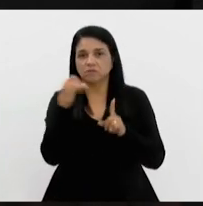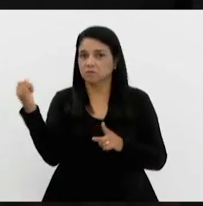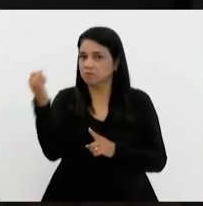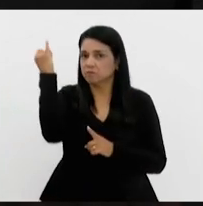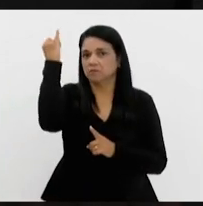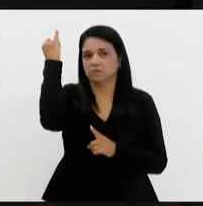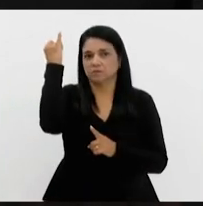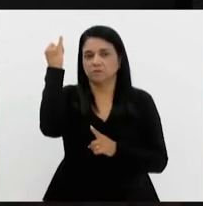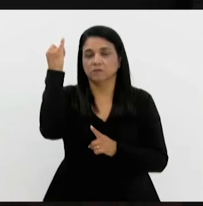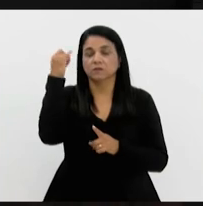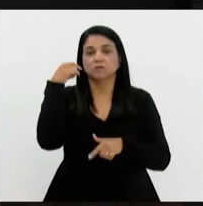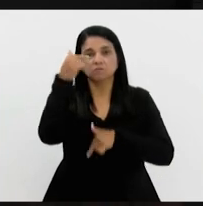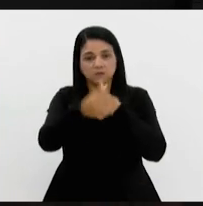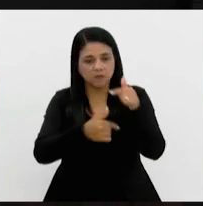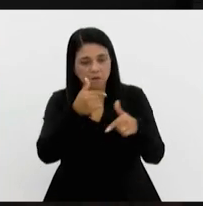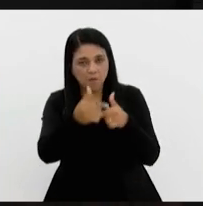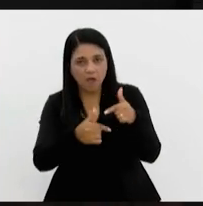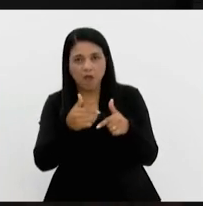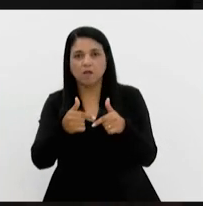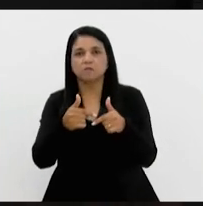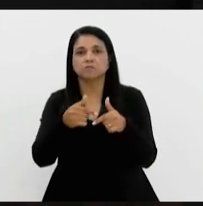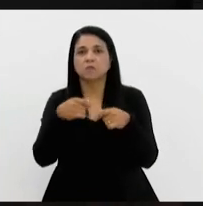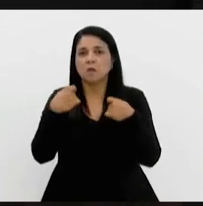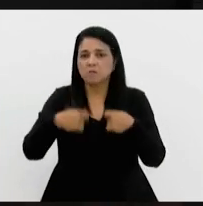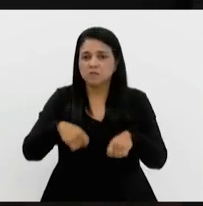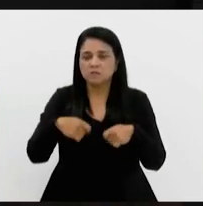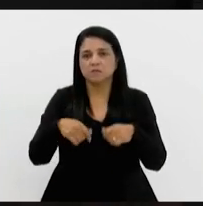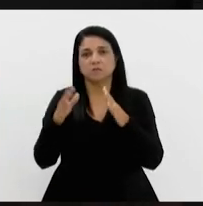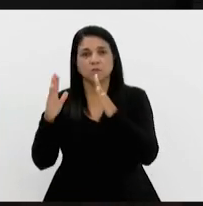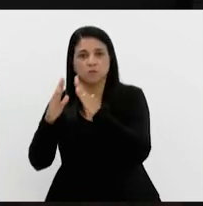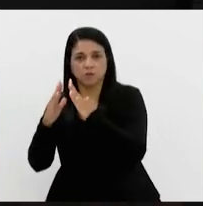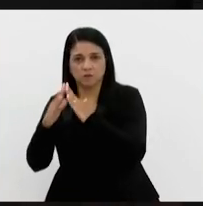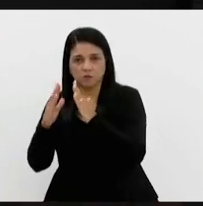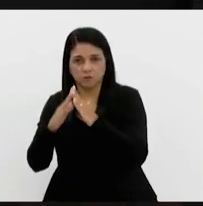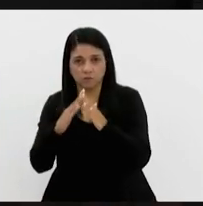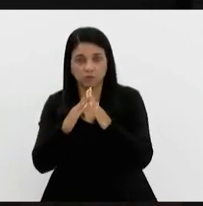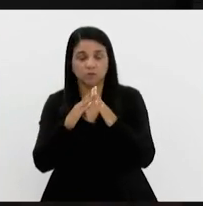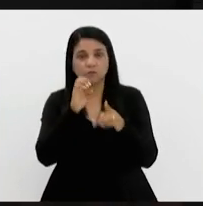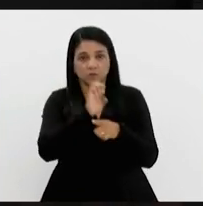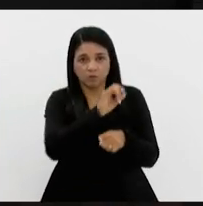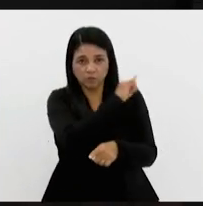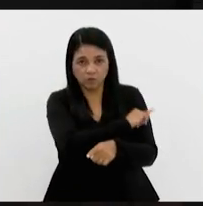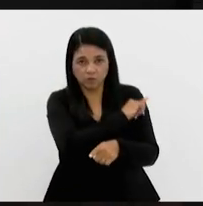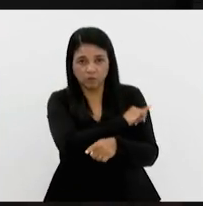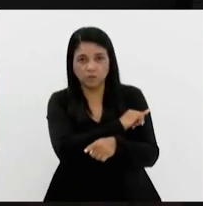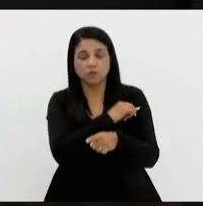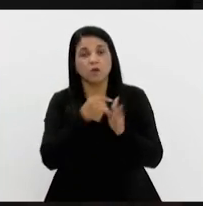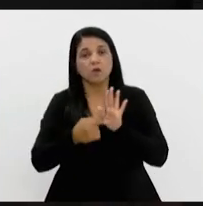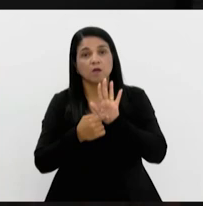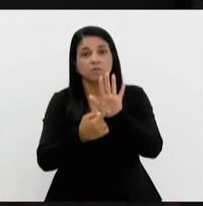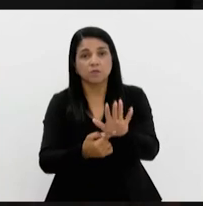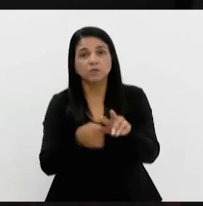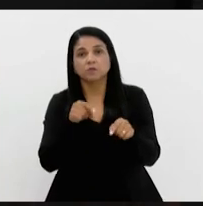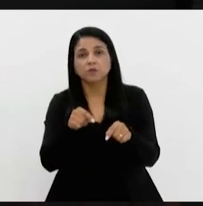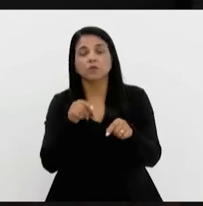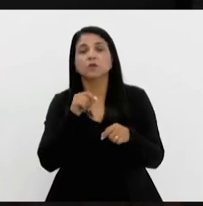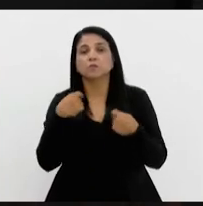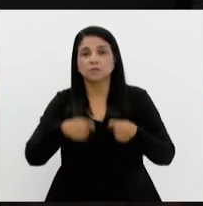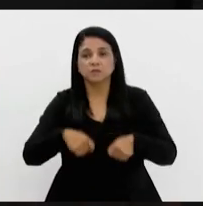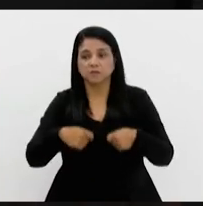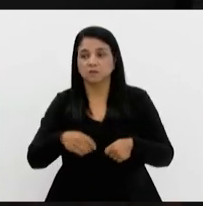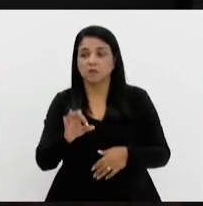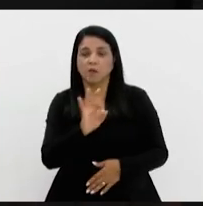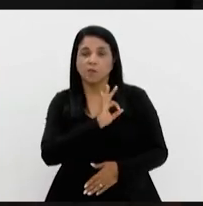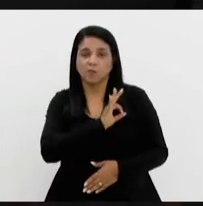tipo de trabalho que pessoas moradoras dos municípios do nosso Estado apresentam suas demandas diretamente aos delegados de Polícia Civil e aos comandantes